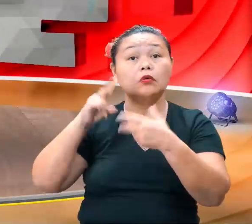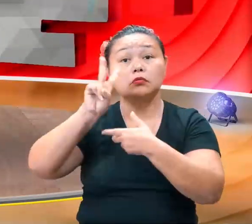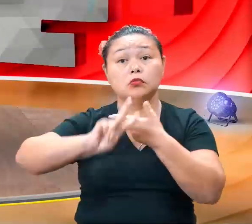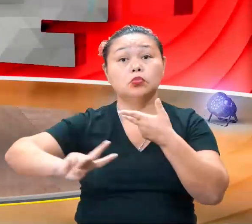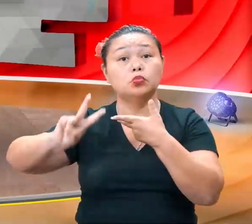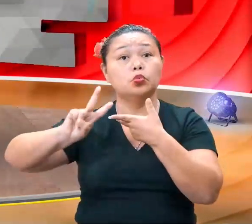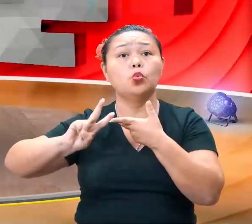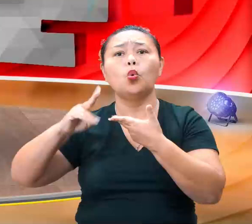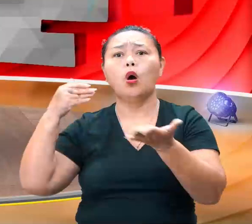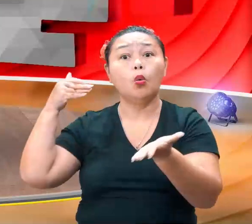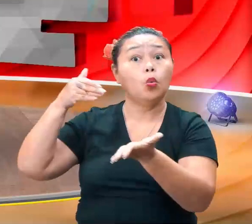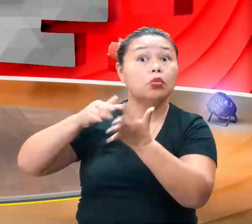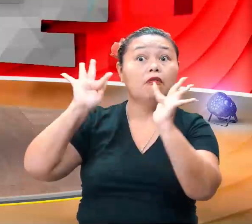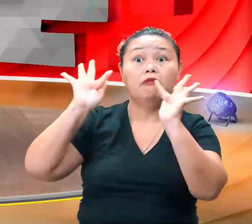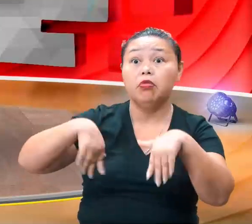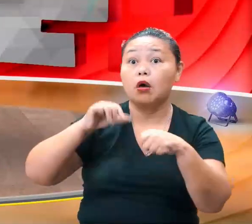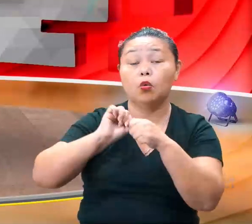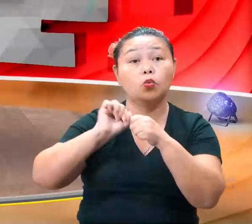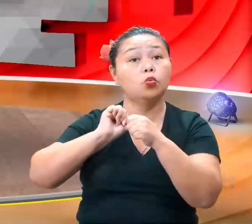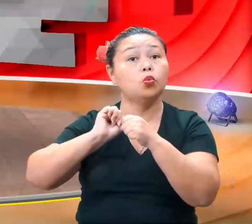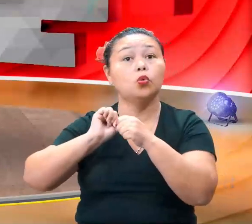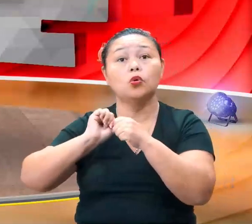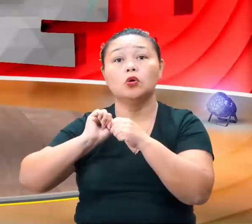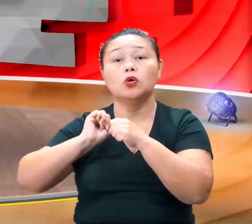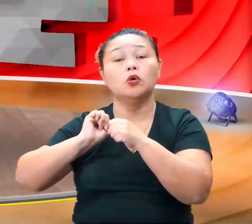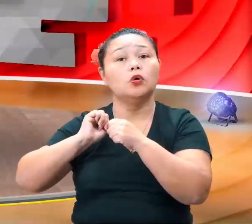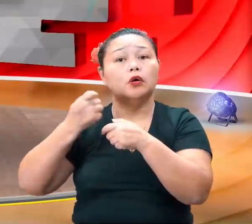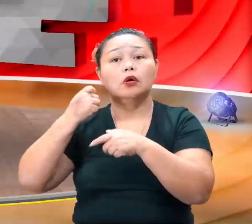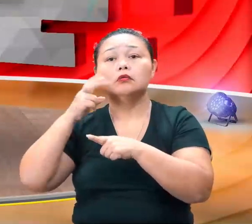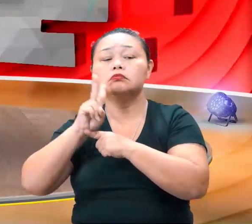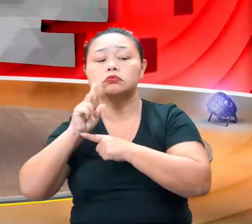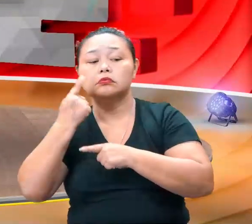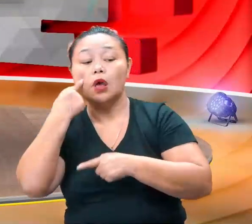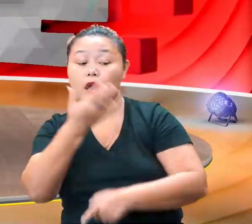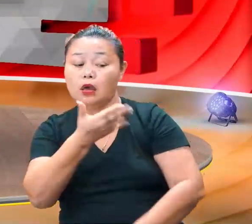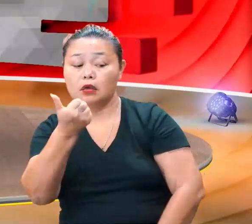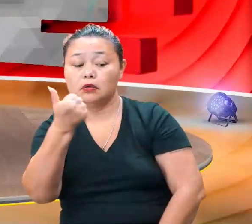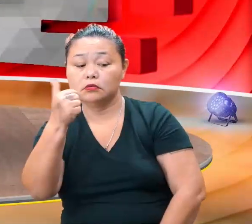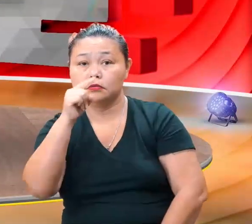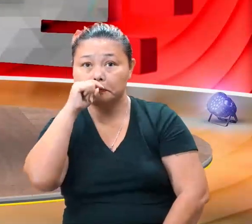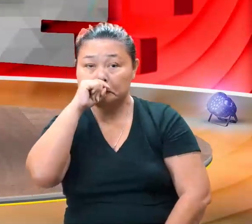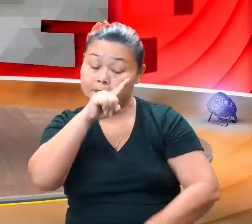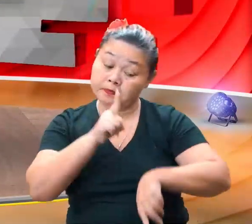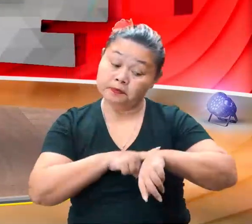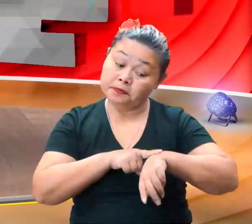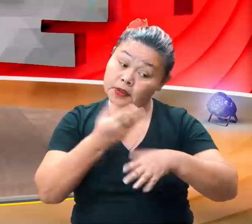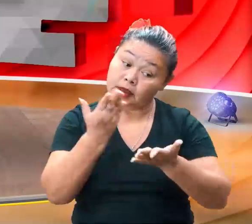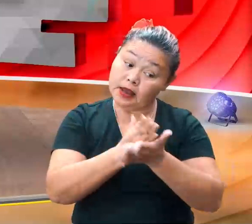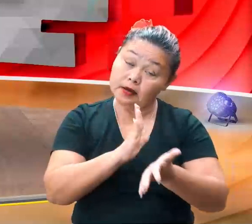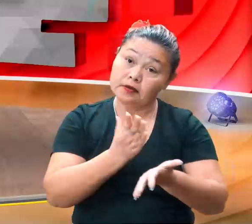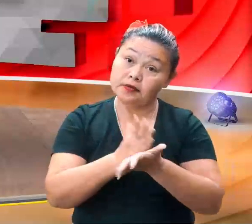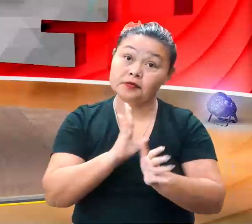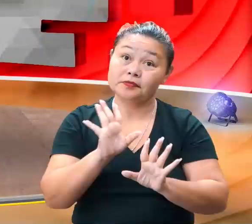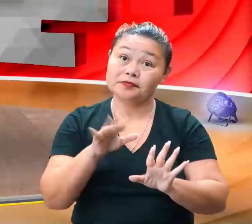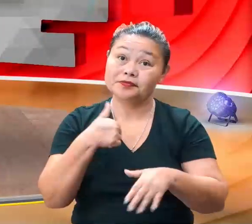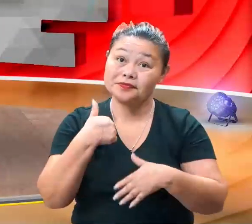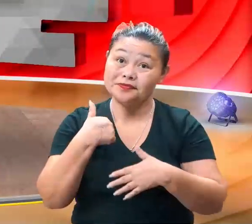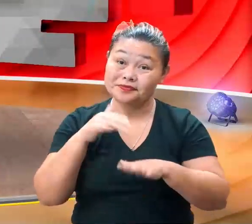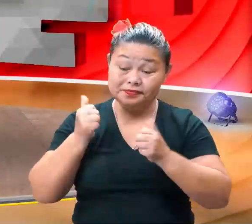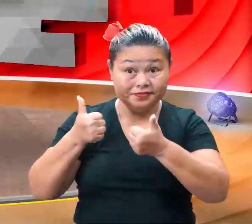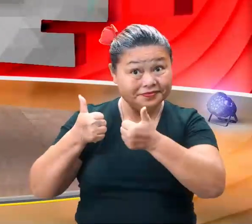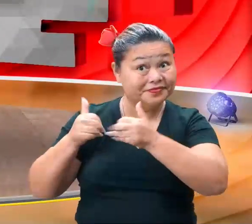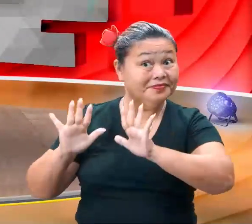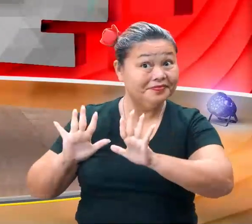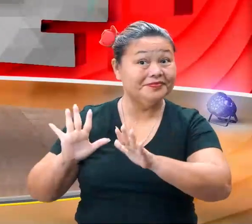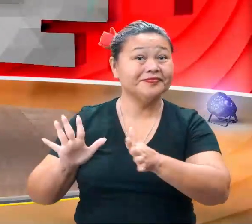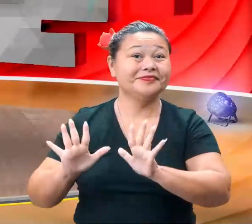fico até o final também. Eu digo, o fiscal fala assim, ei amigo, tá na hora. Acabou, pode ir embora. Acabou, beleza.